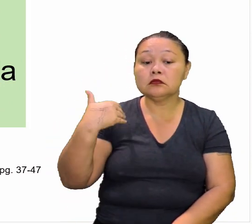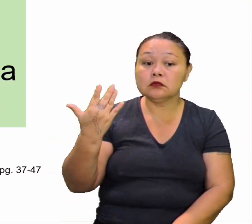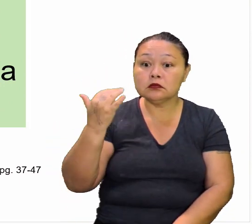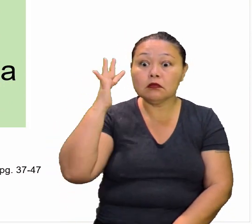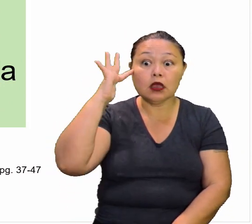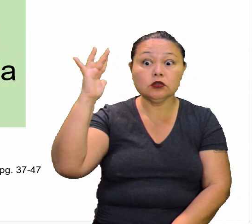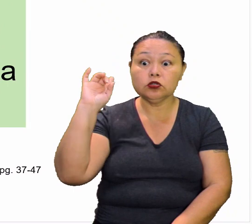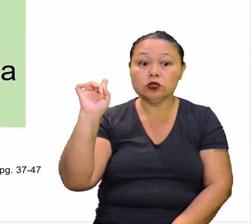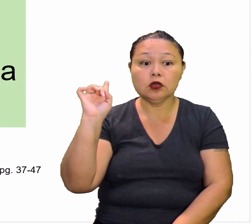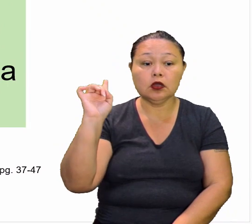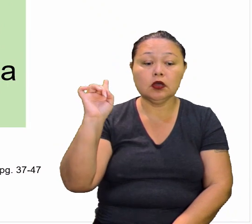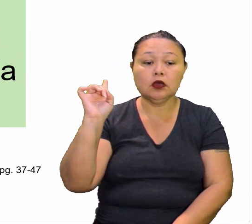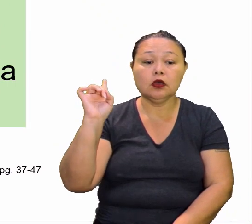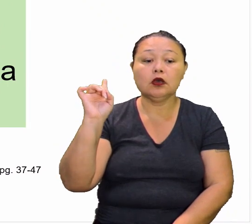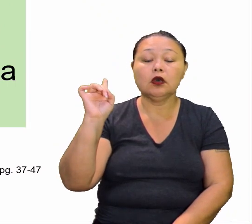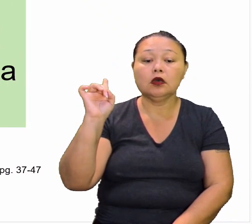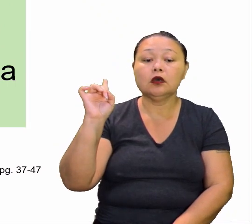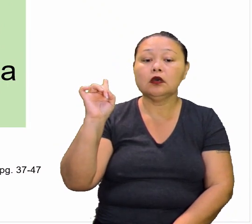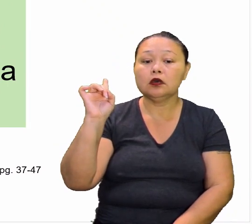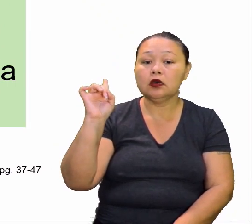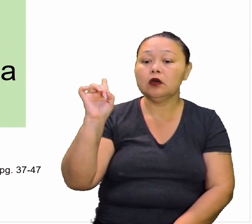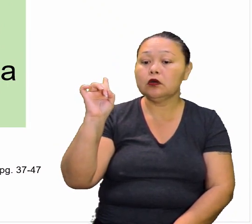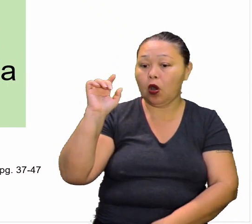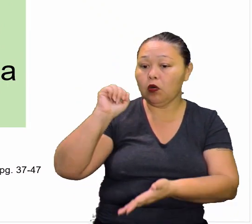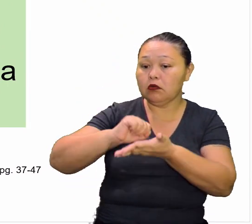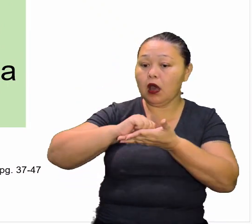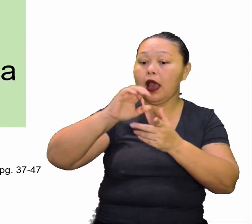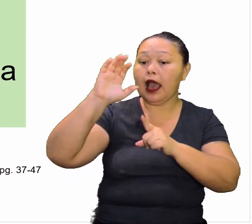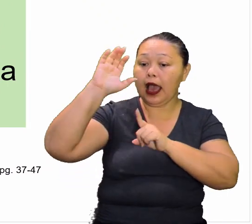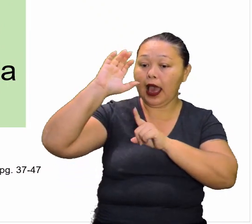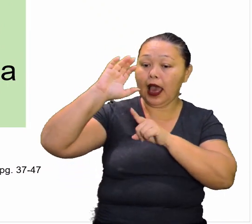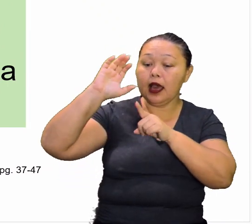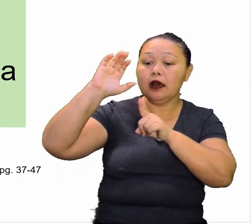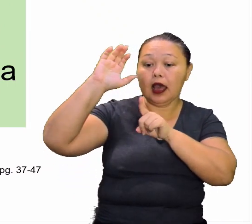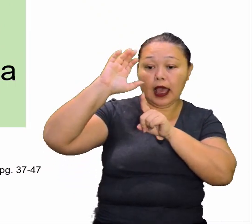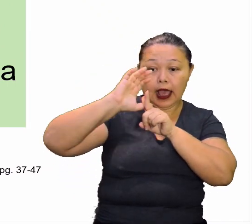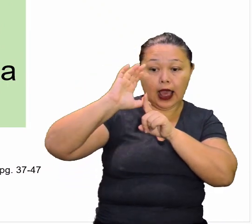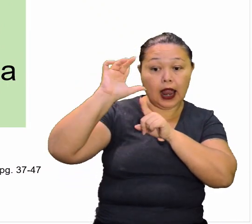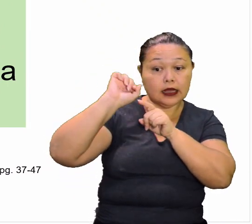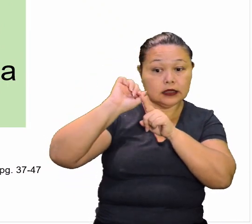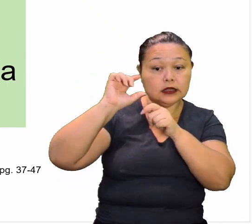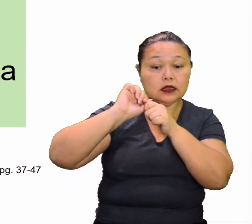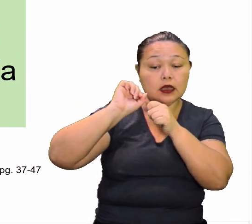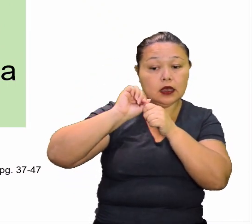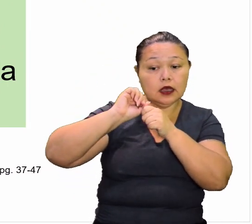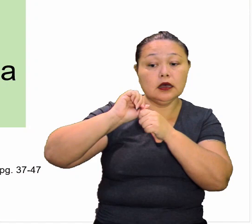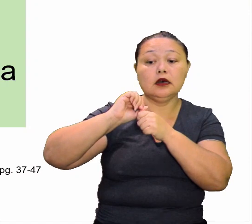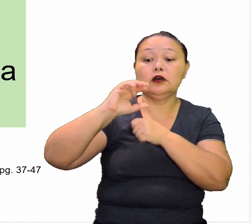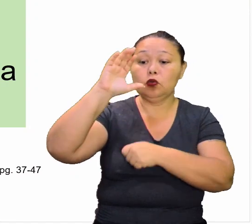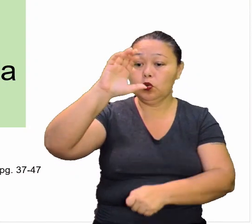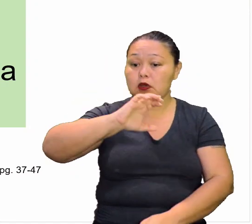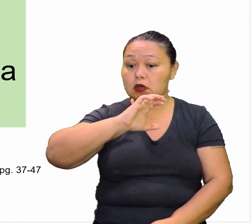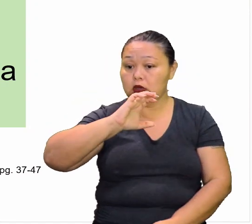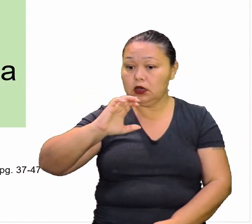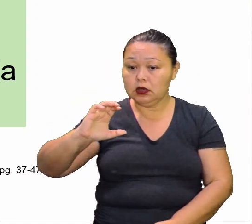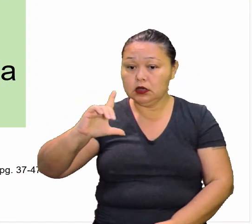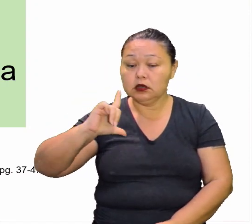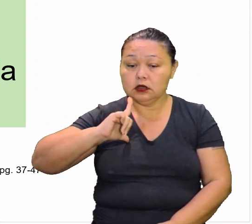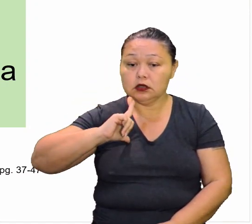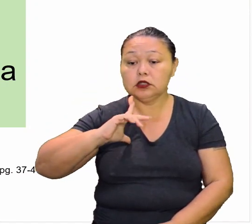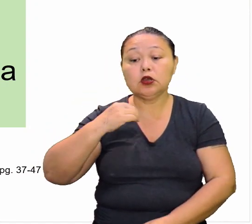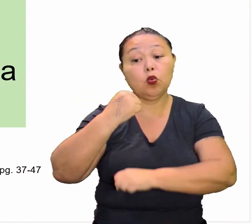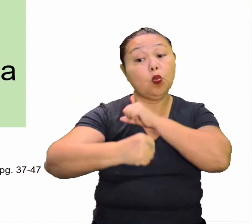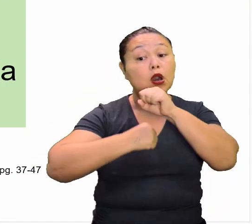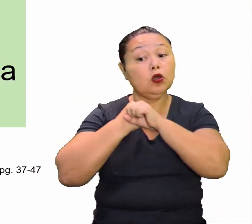Imagine, ó, o calendário cristão, ele começa a contar no ano 1, assim que